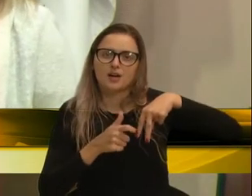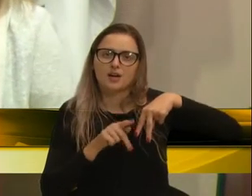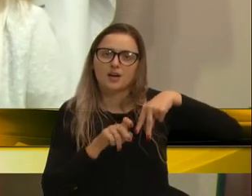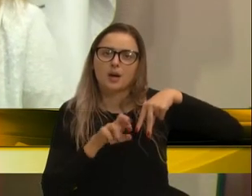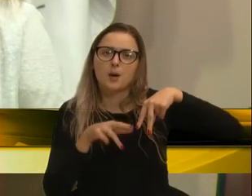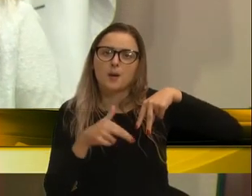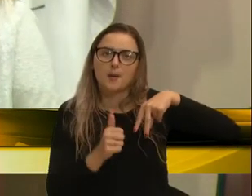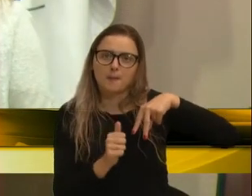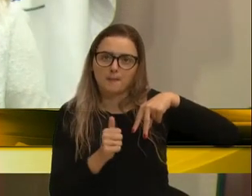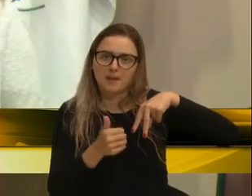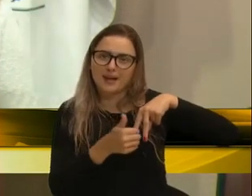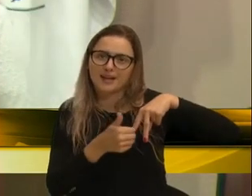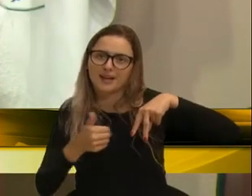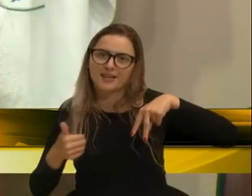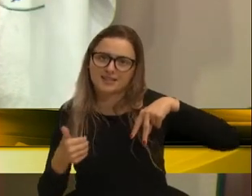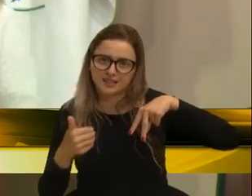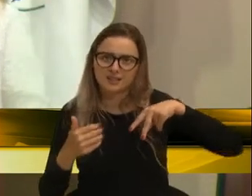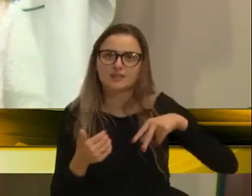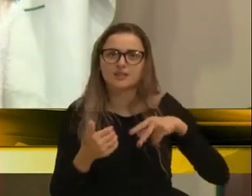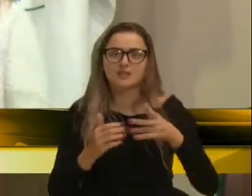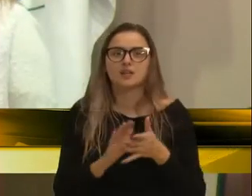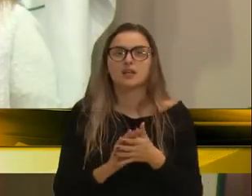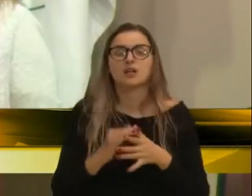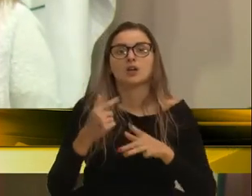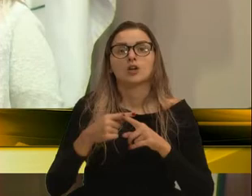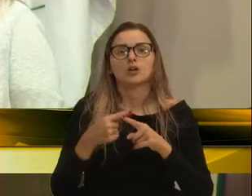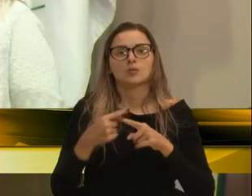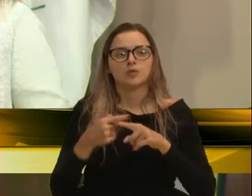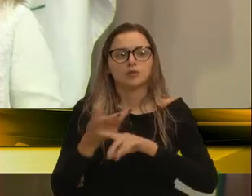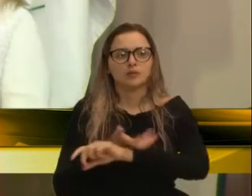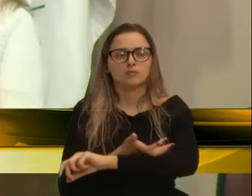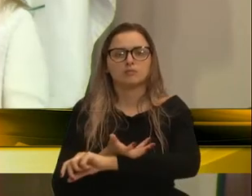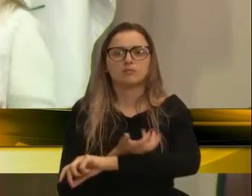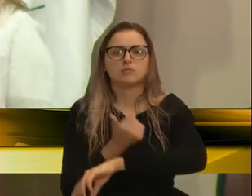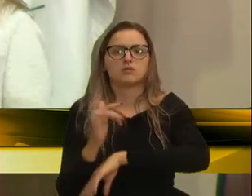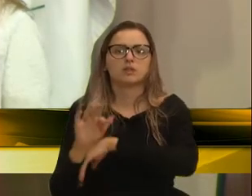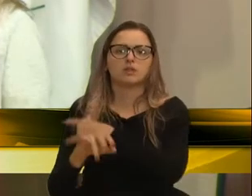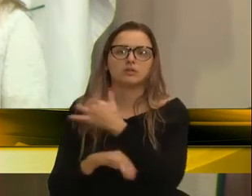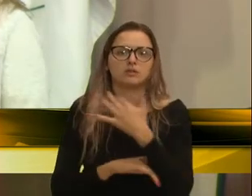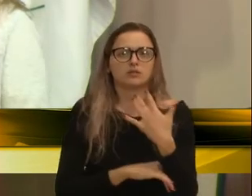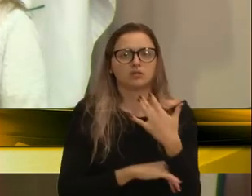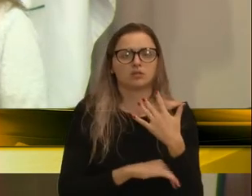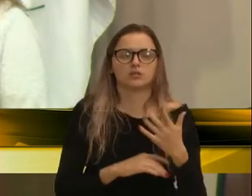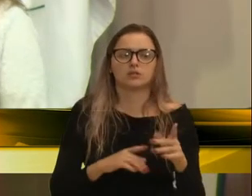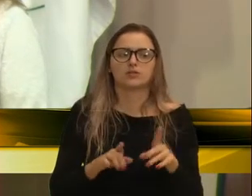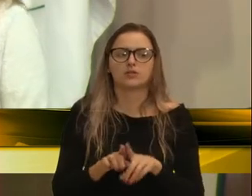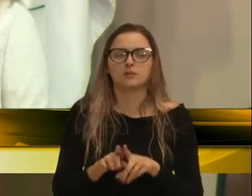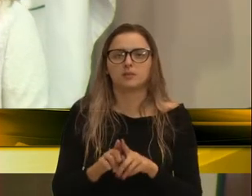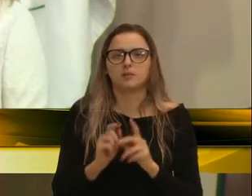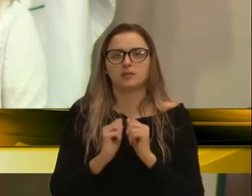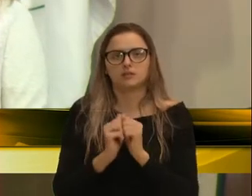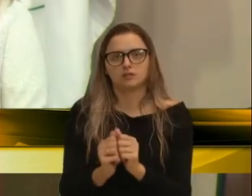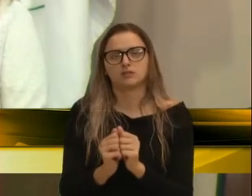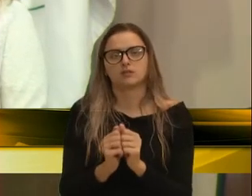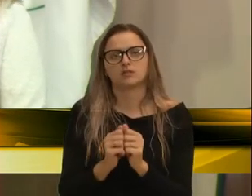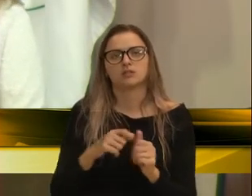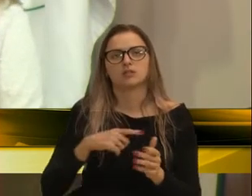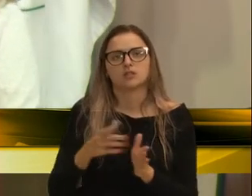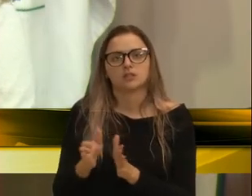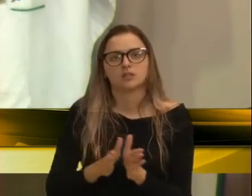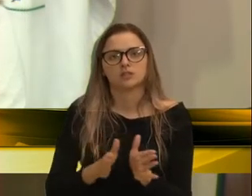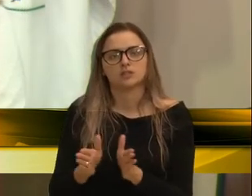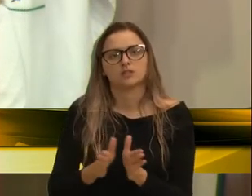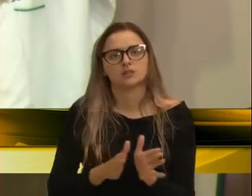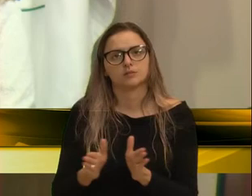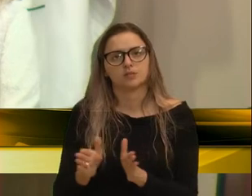Depoimentos também onde o mato estava interferindo na visibilidade no trânsito. E